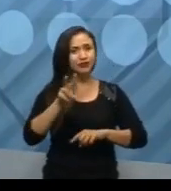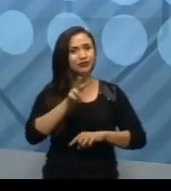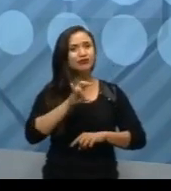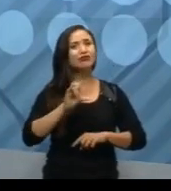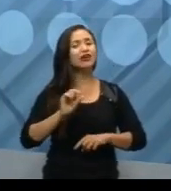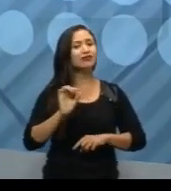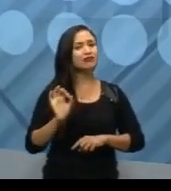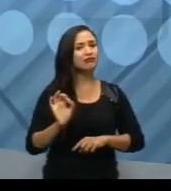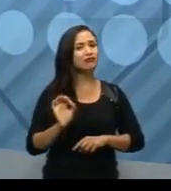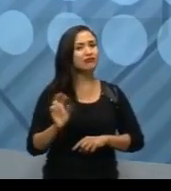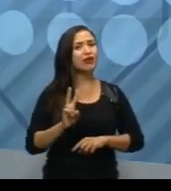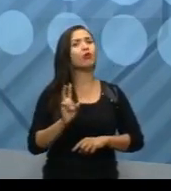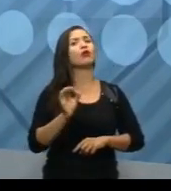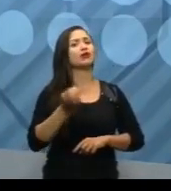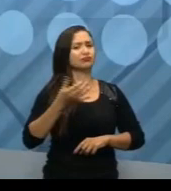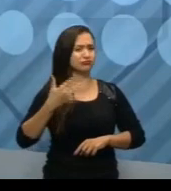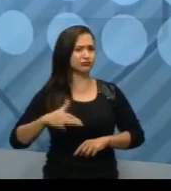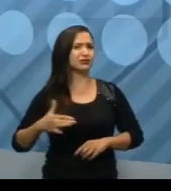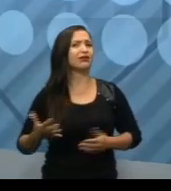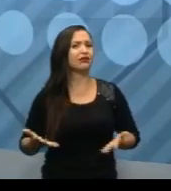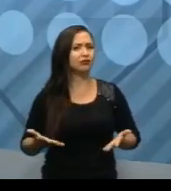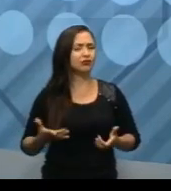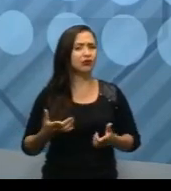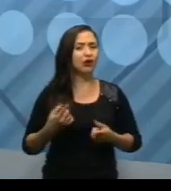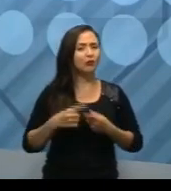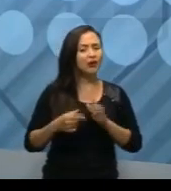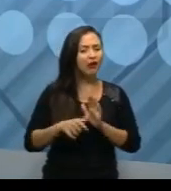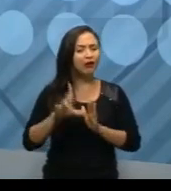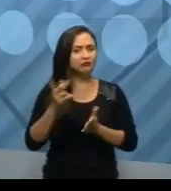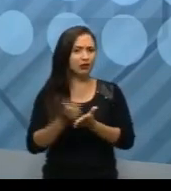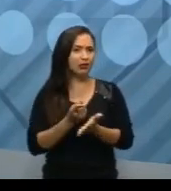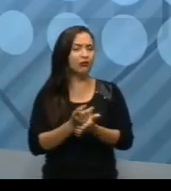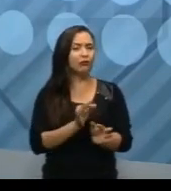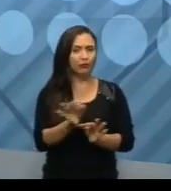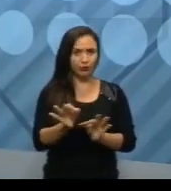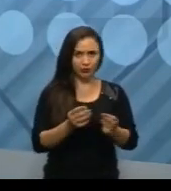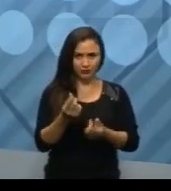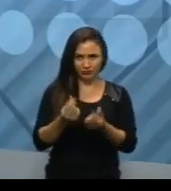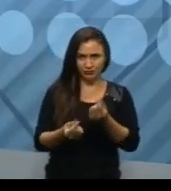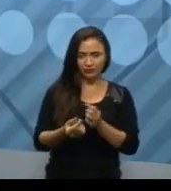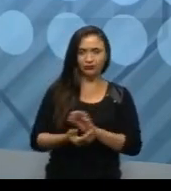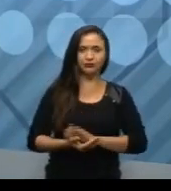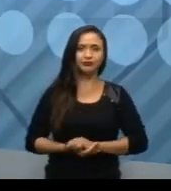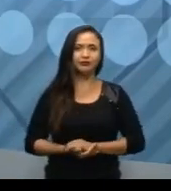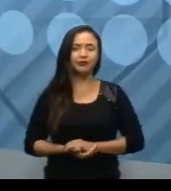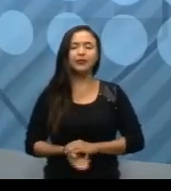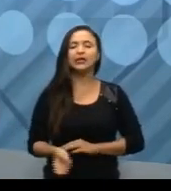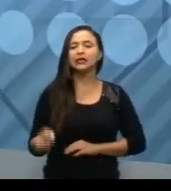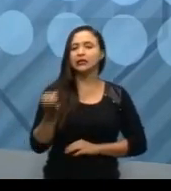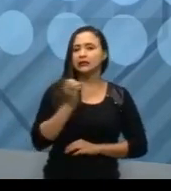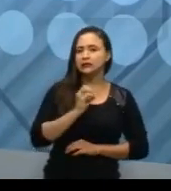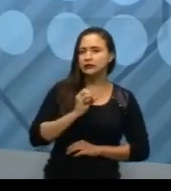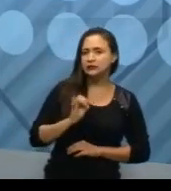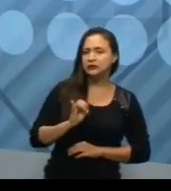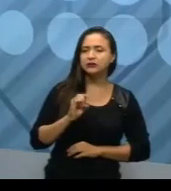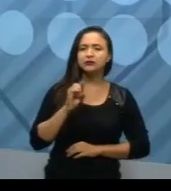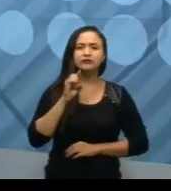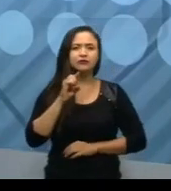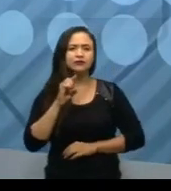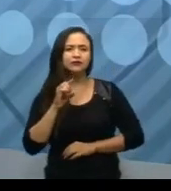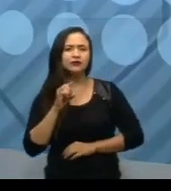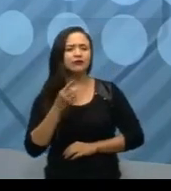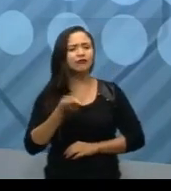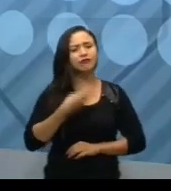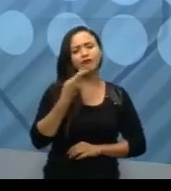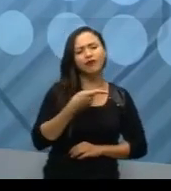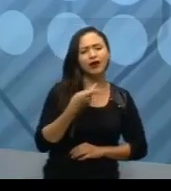valor muito abusivo dela, né? Por conta de um erro orçamentário seu. Bom, se você fala que faz